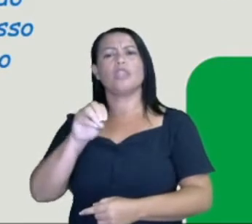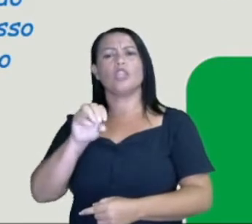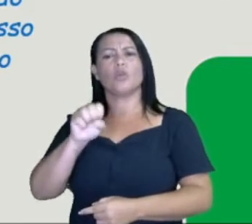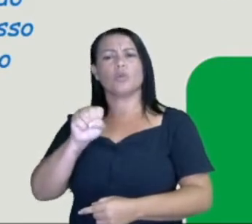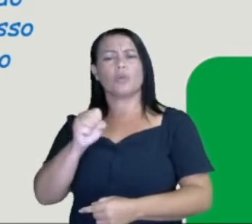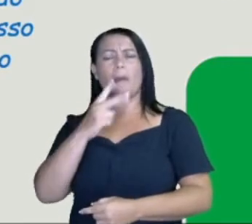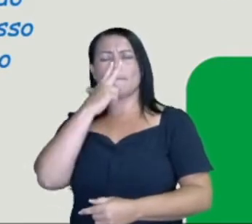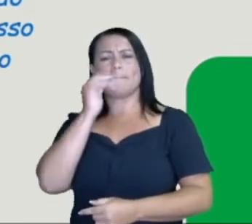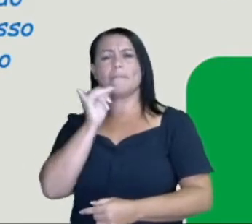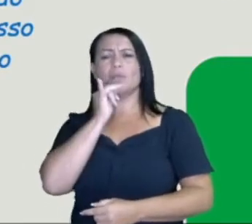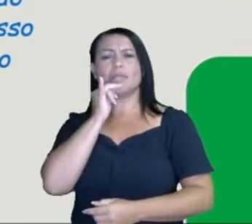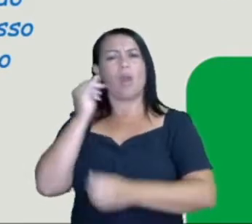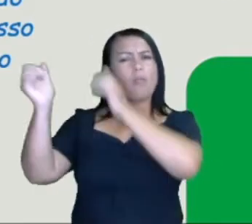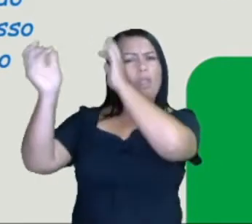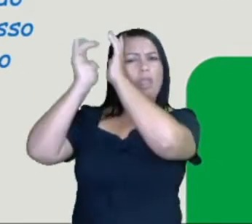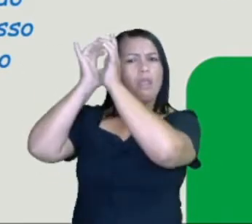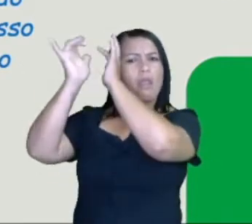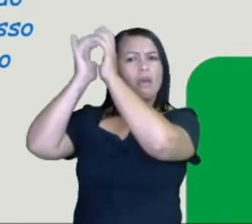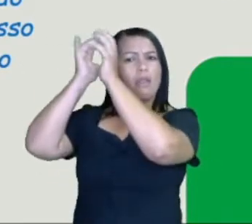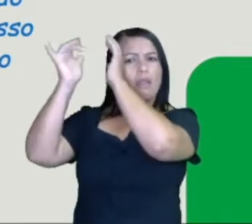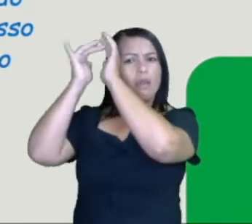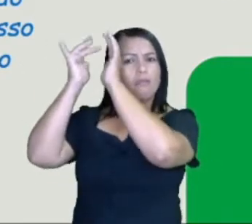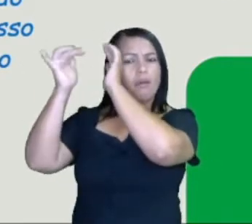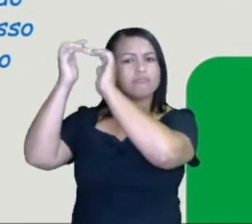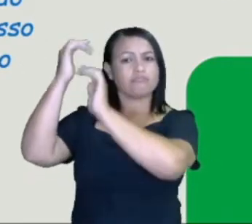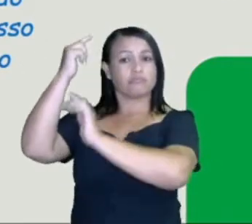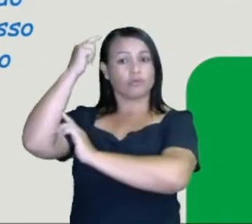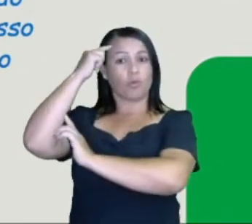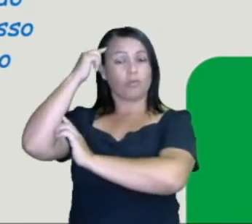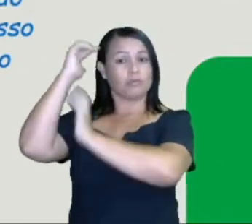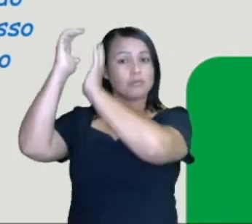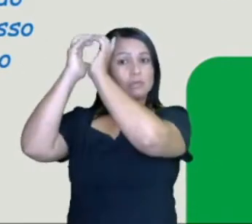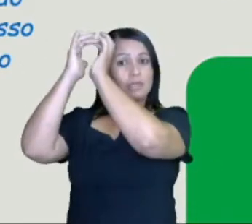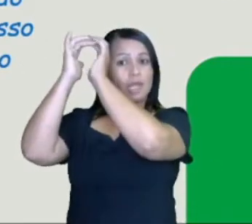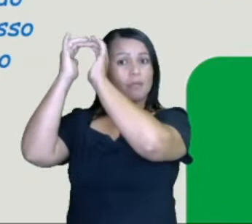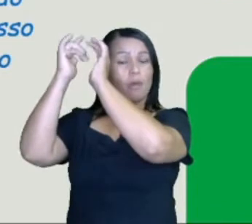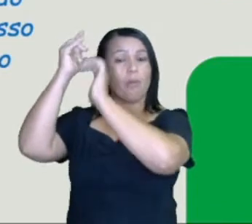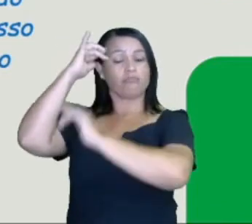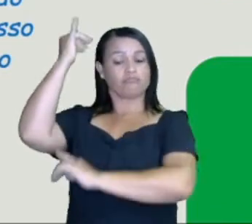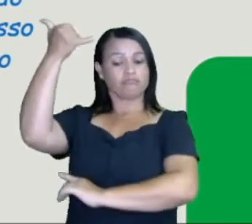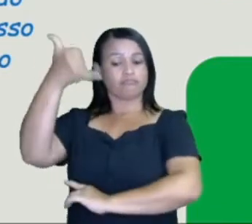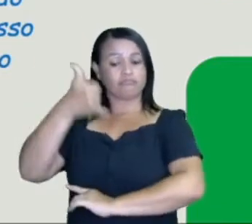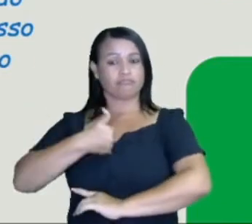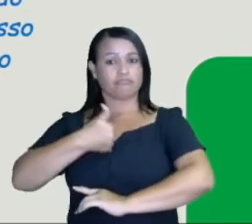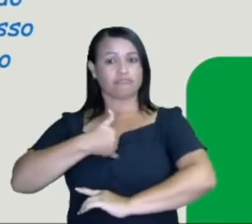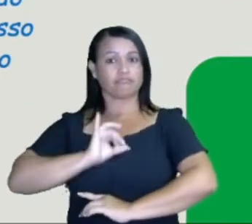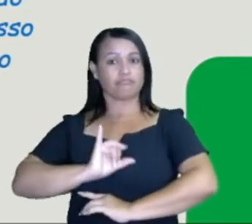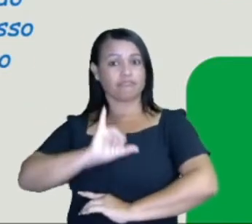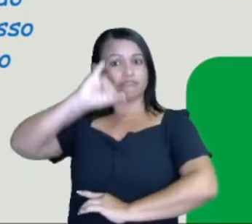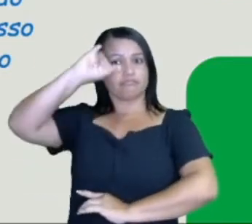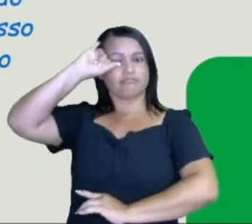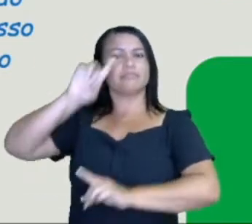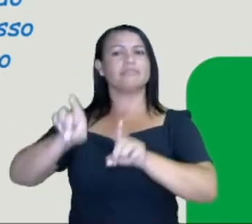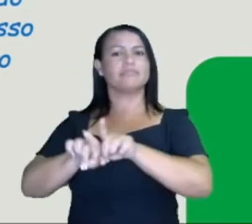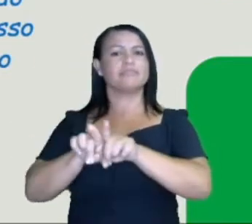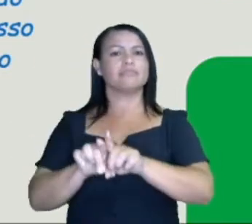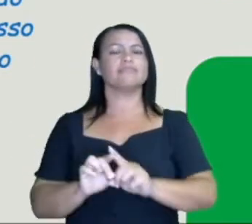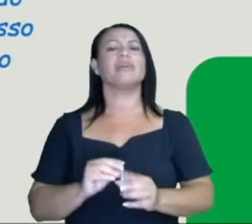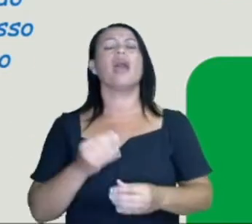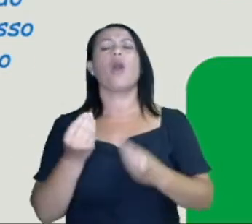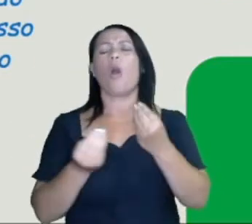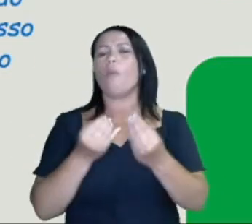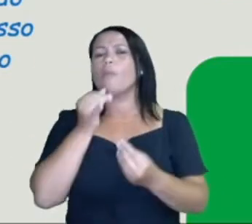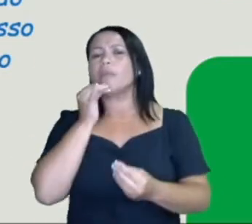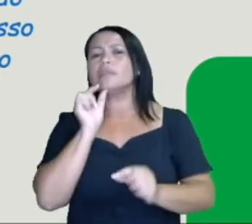elétricos, levando e trazendo informações do nosso cérebro ao nosso corpo e do nosso corpo ao nosso cérebro.